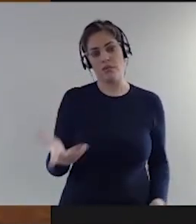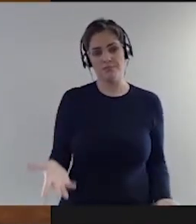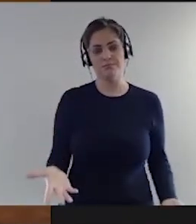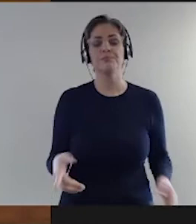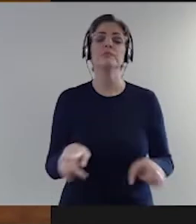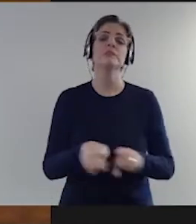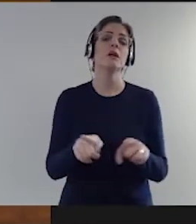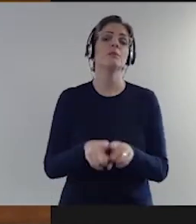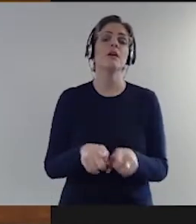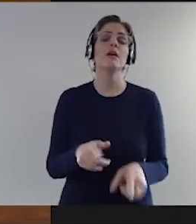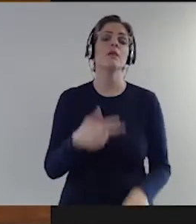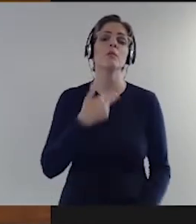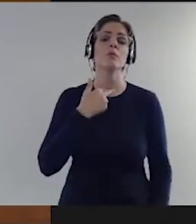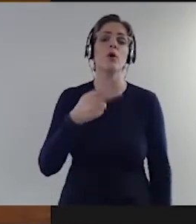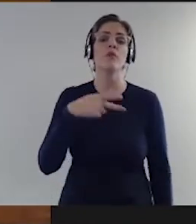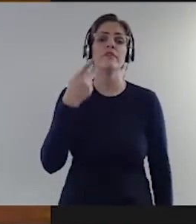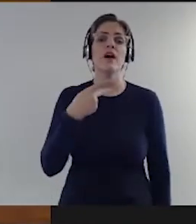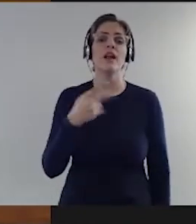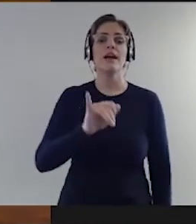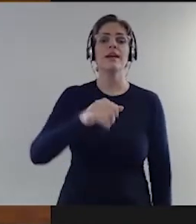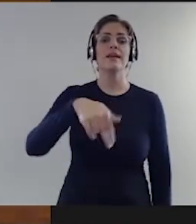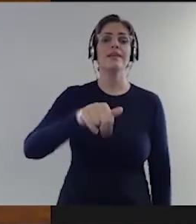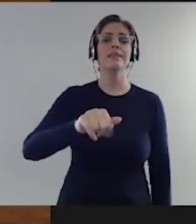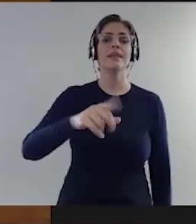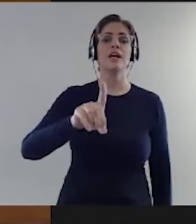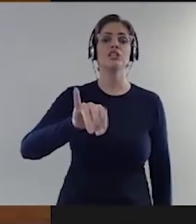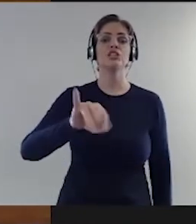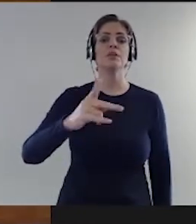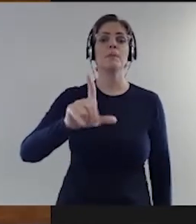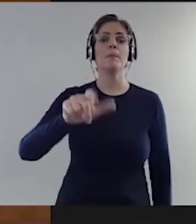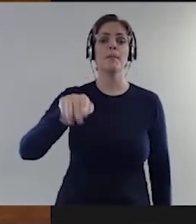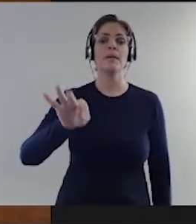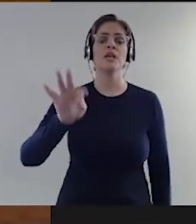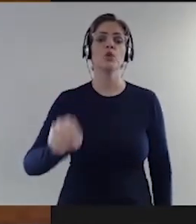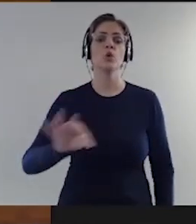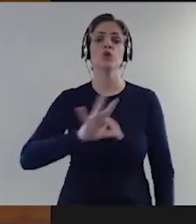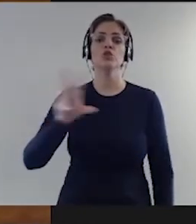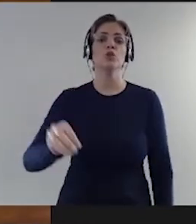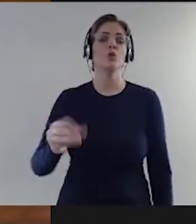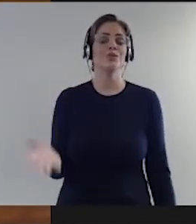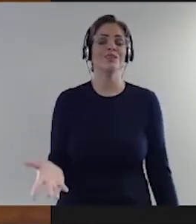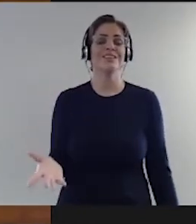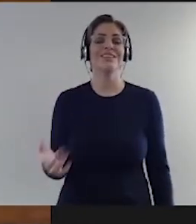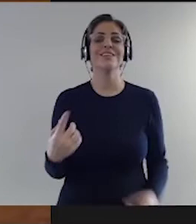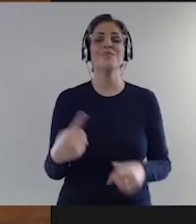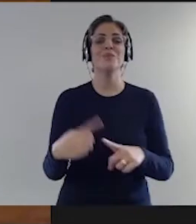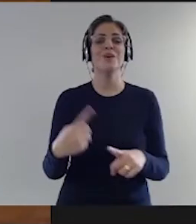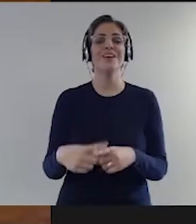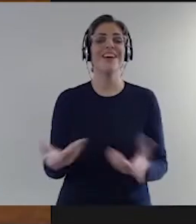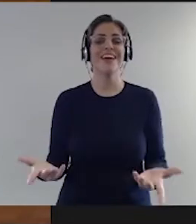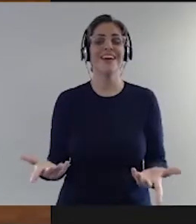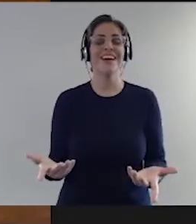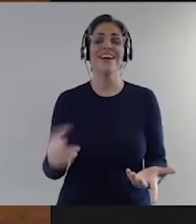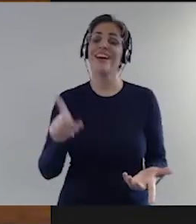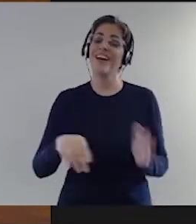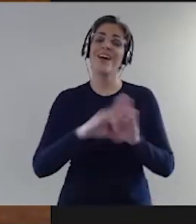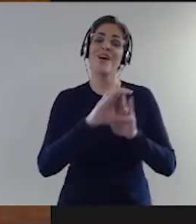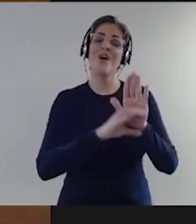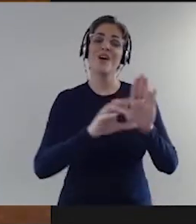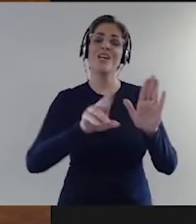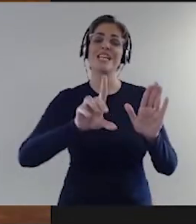não se pode falar do inadimplemento absoluto, por um critério eleito pelo Código